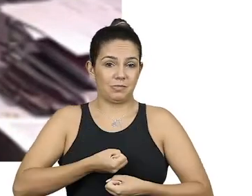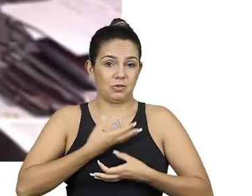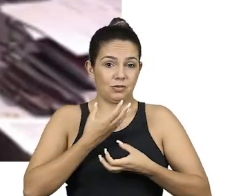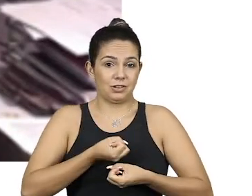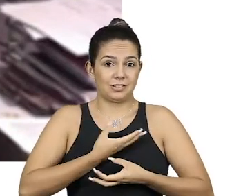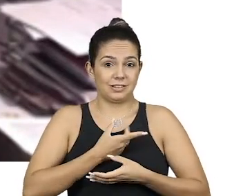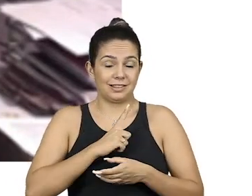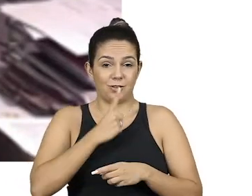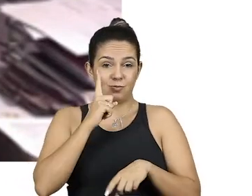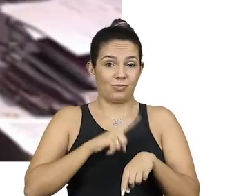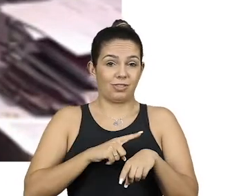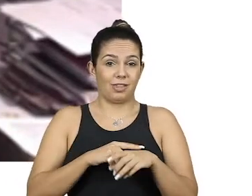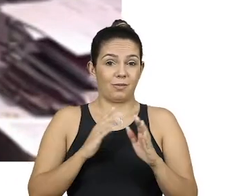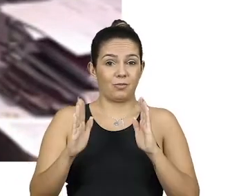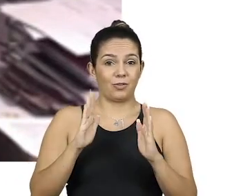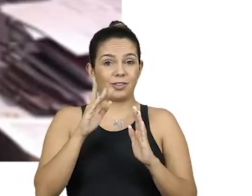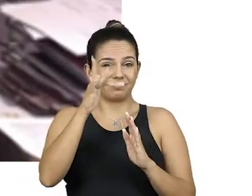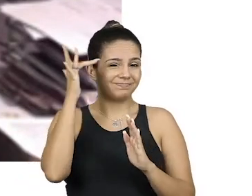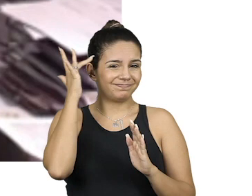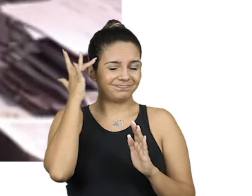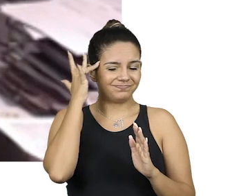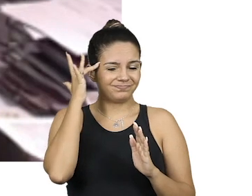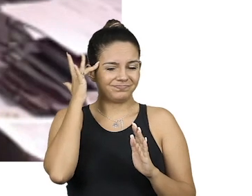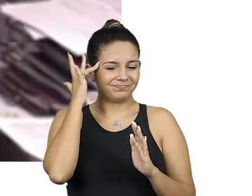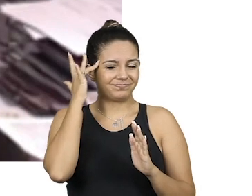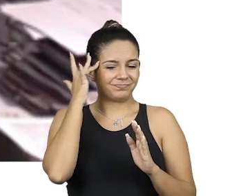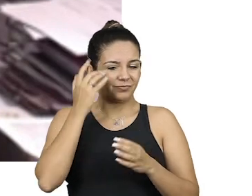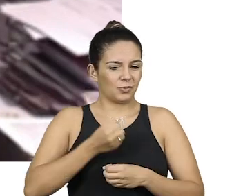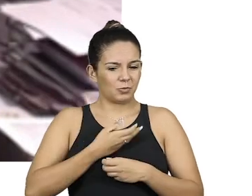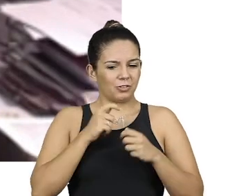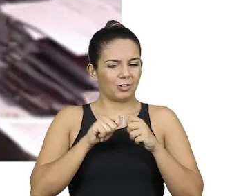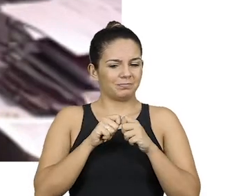um tempo de amadurecimento,